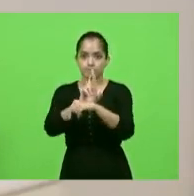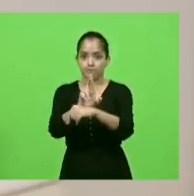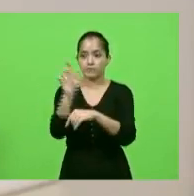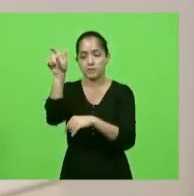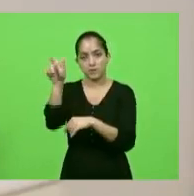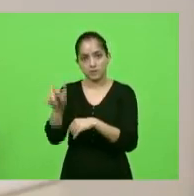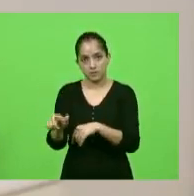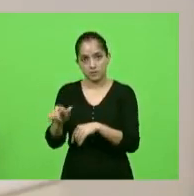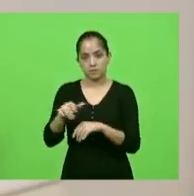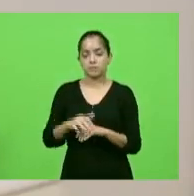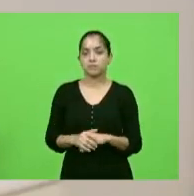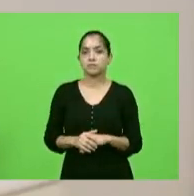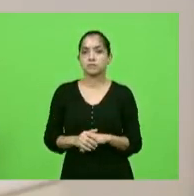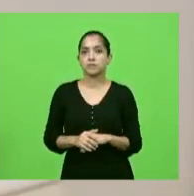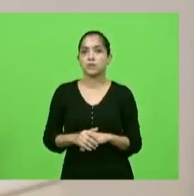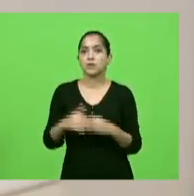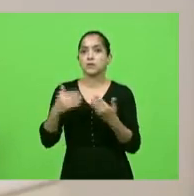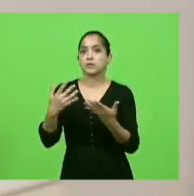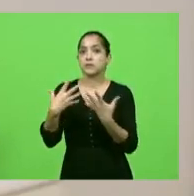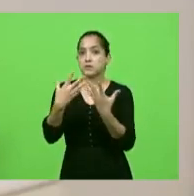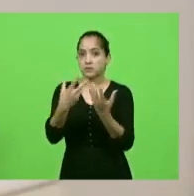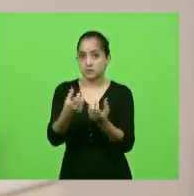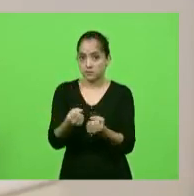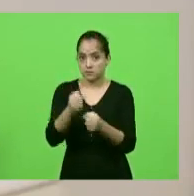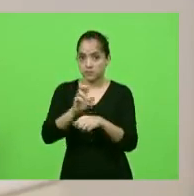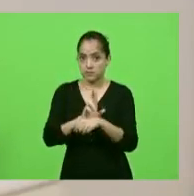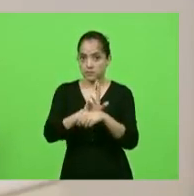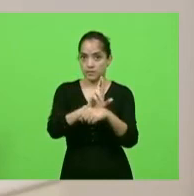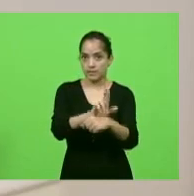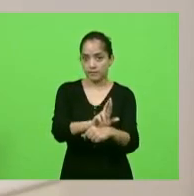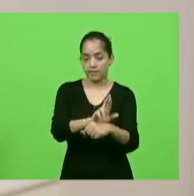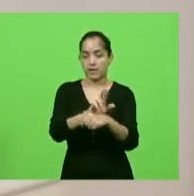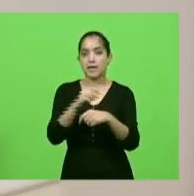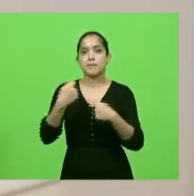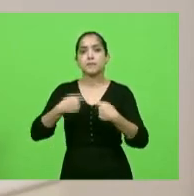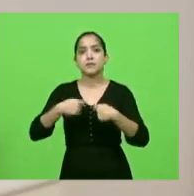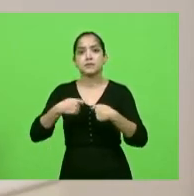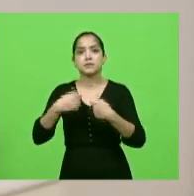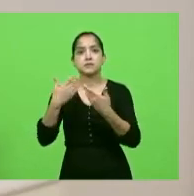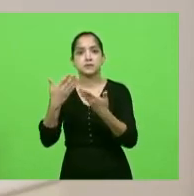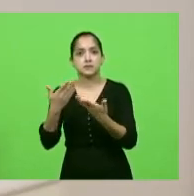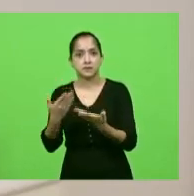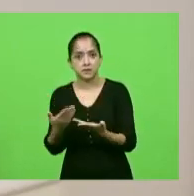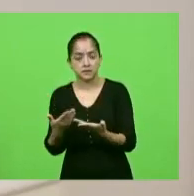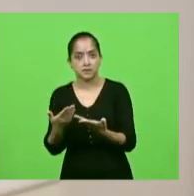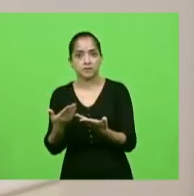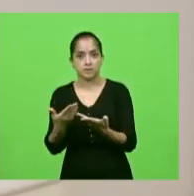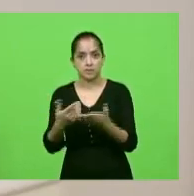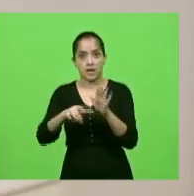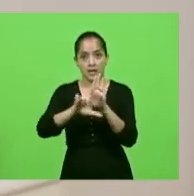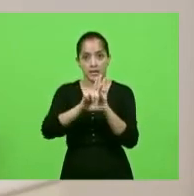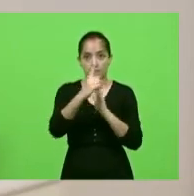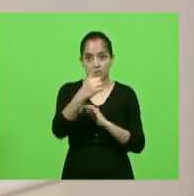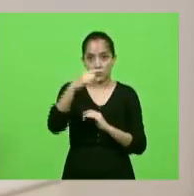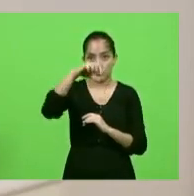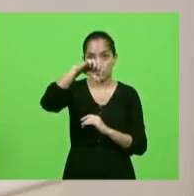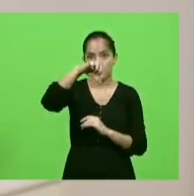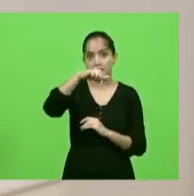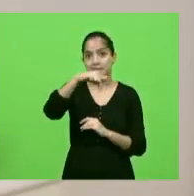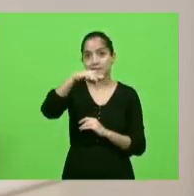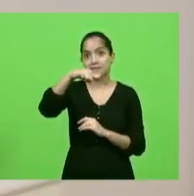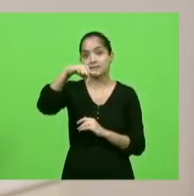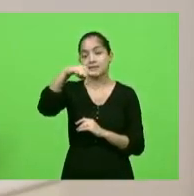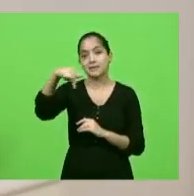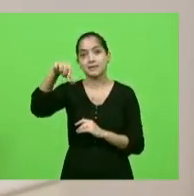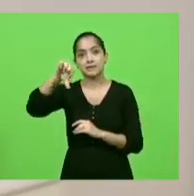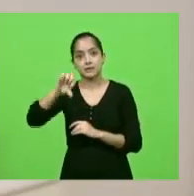O juízo de admissibilidade da representação, então, deverá se dar consoante a Lei 1079/50 e